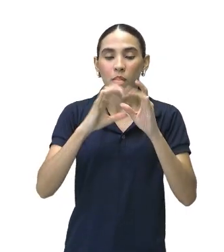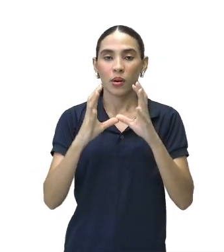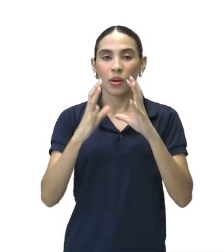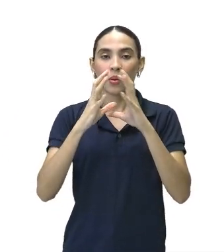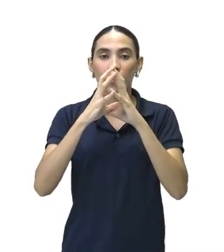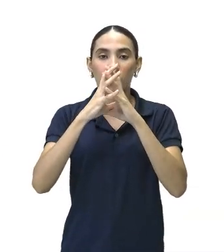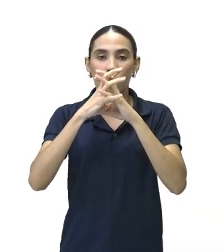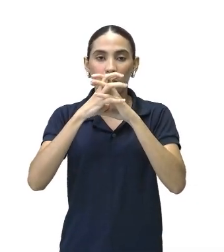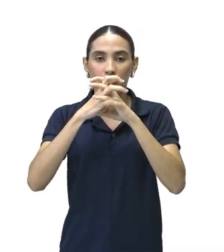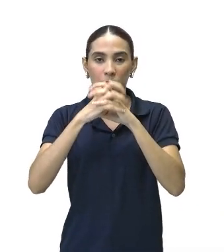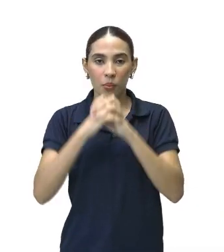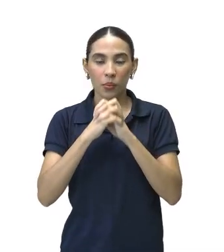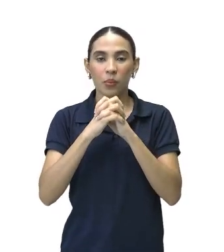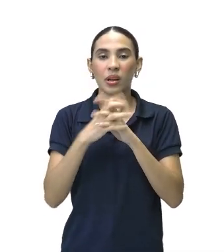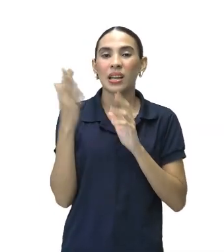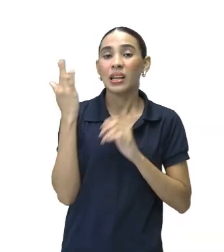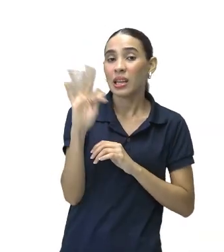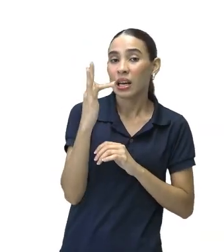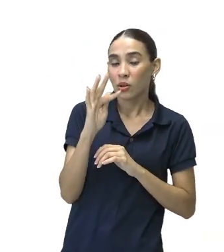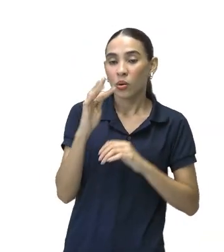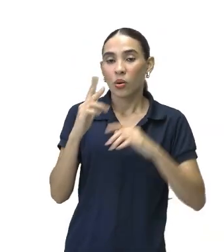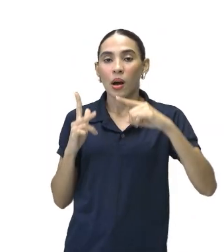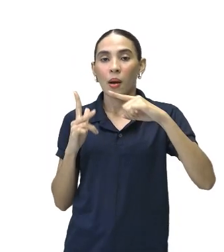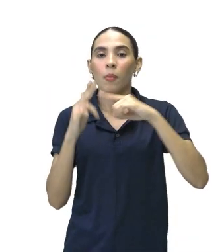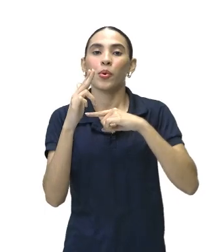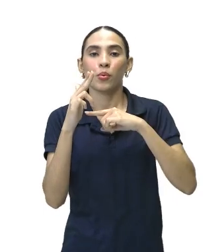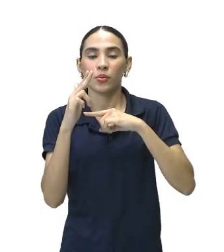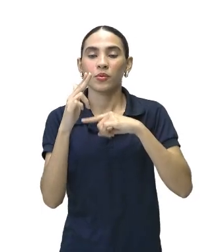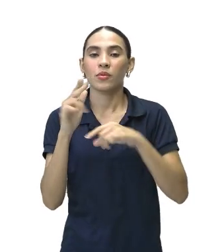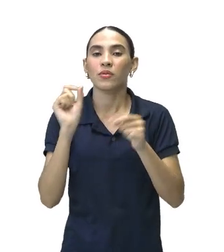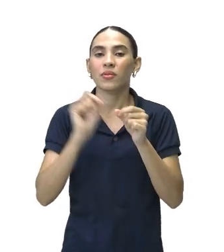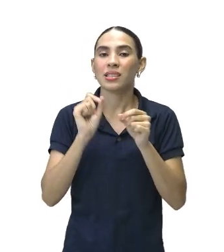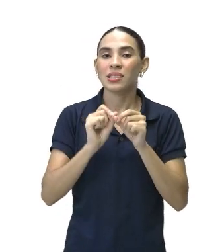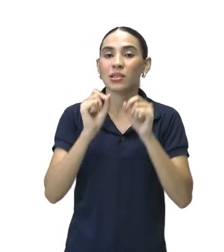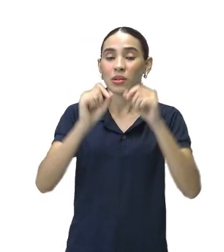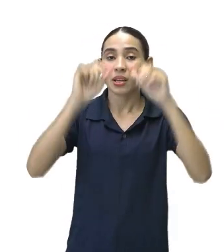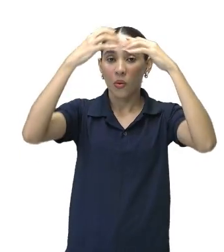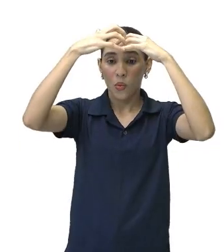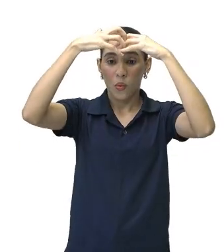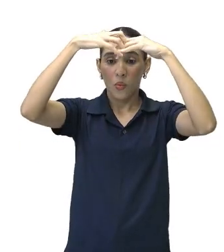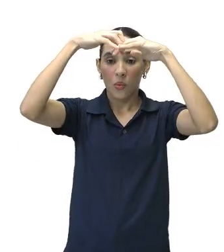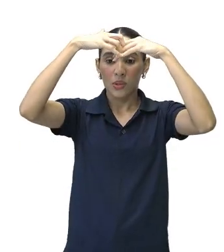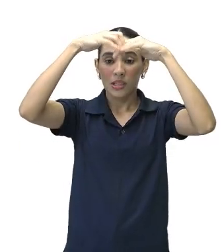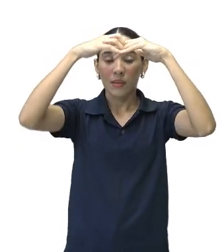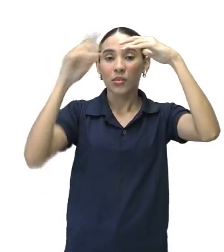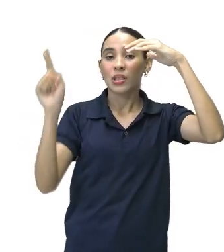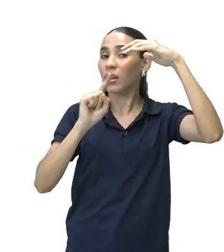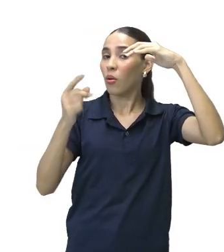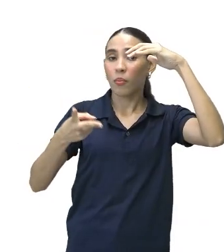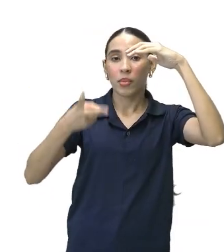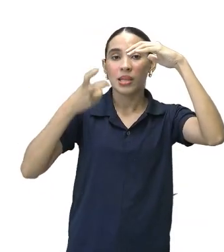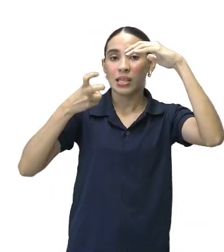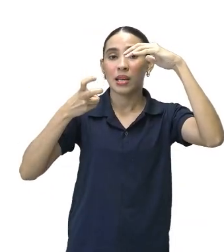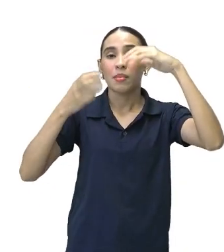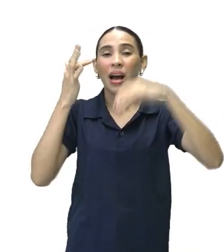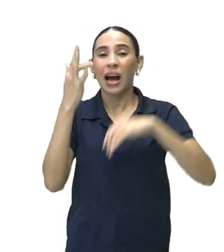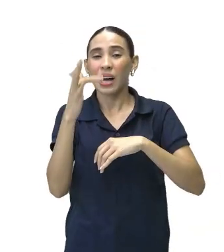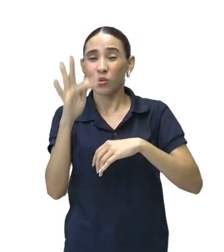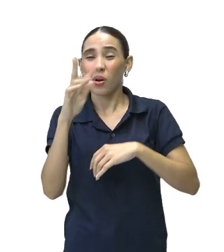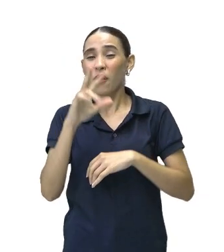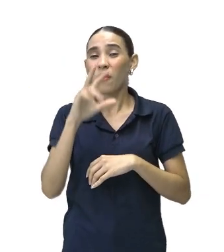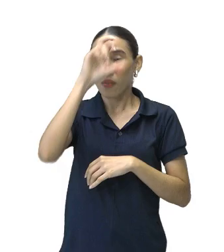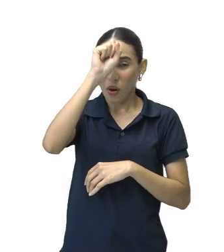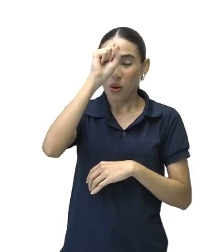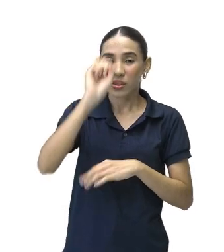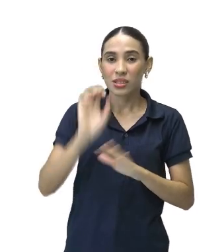dor e bloqueia o sinal, fazendo com que o cérebro não perceba a dor com tanta